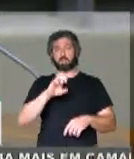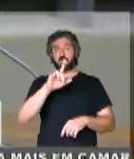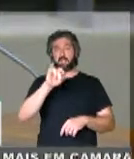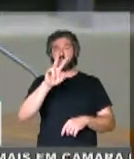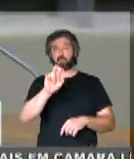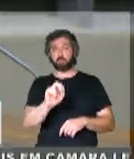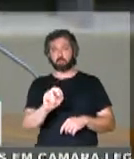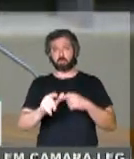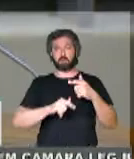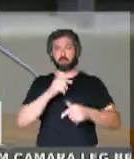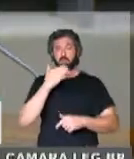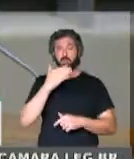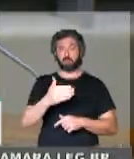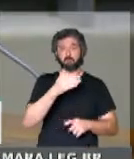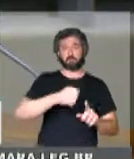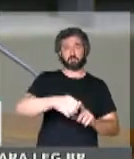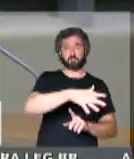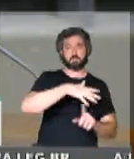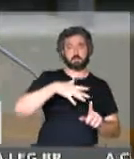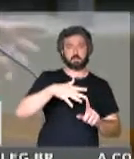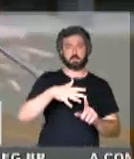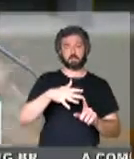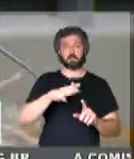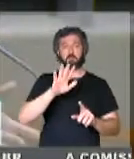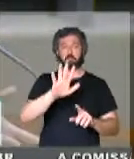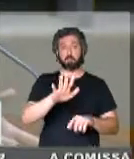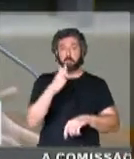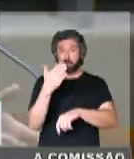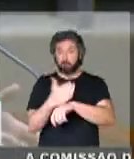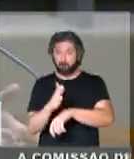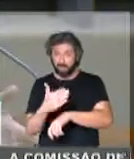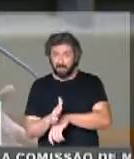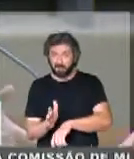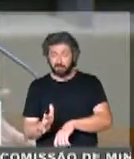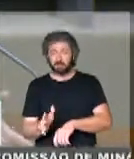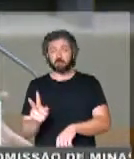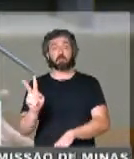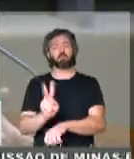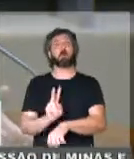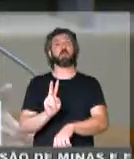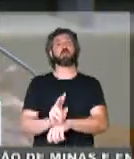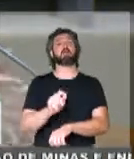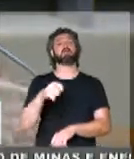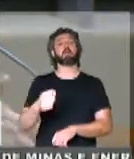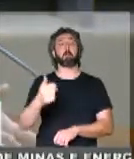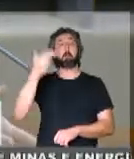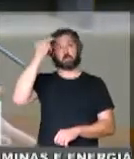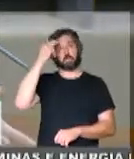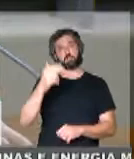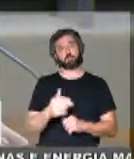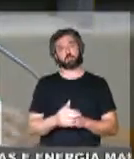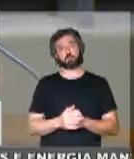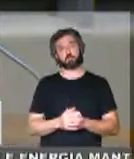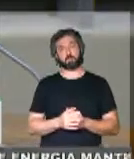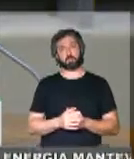que trabalha em prol da sociedade, mas que, na prática, protege